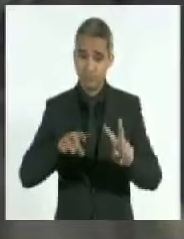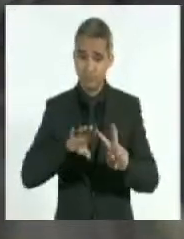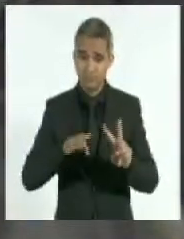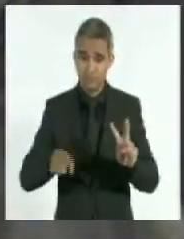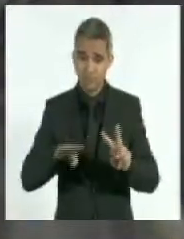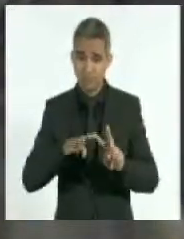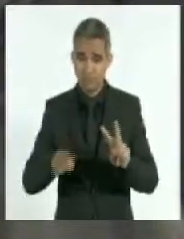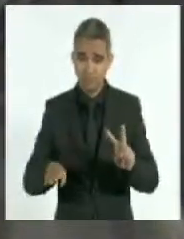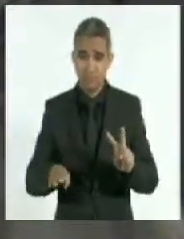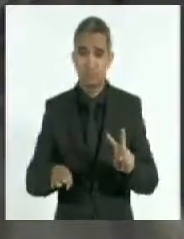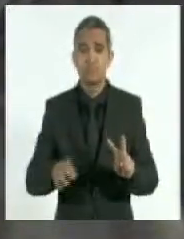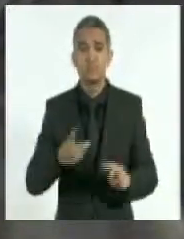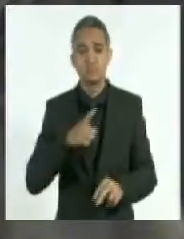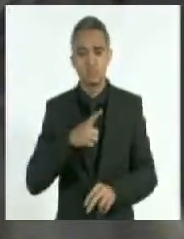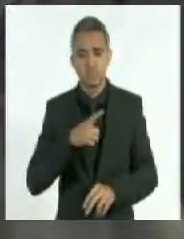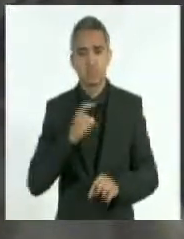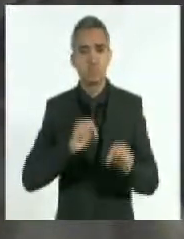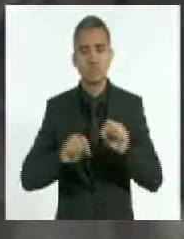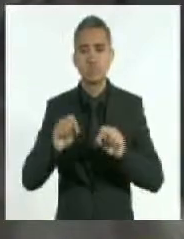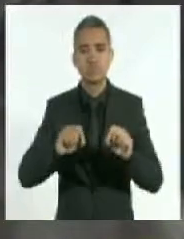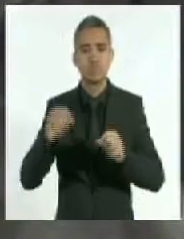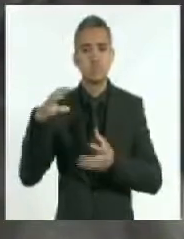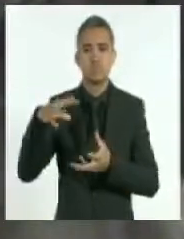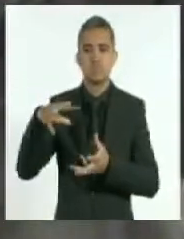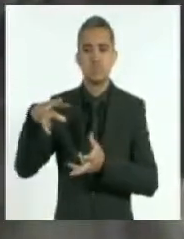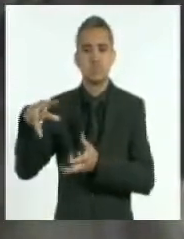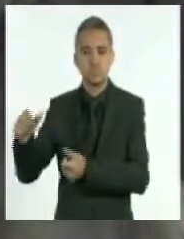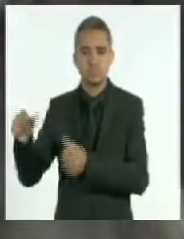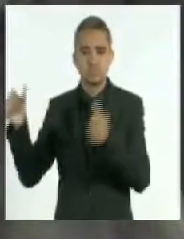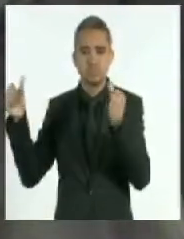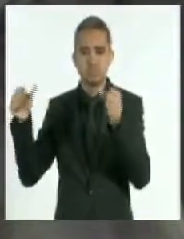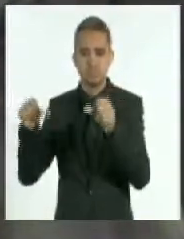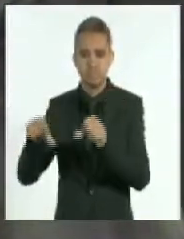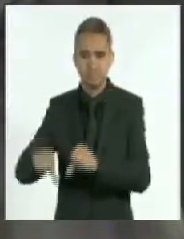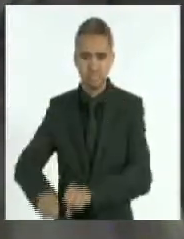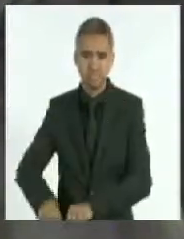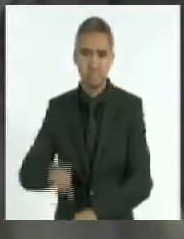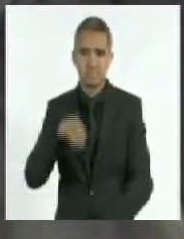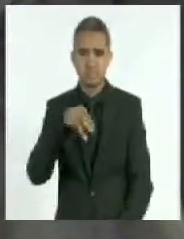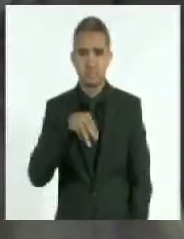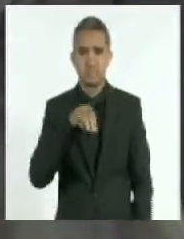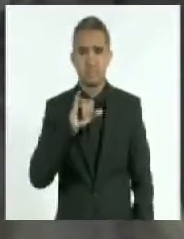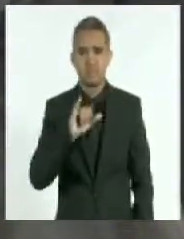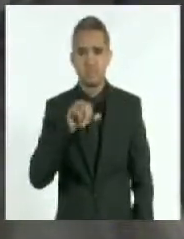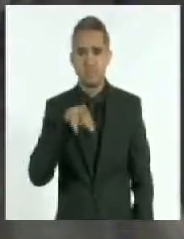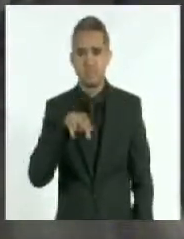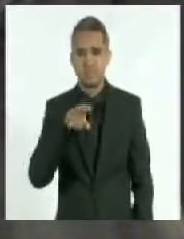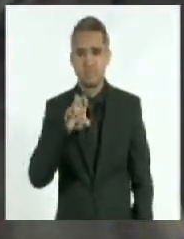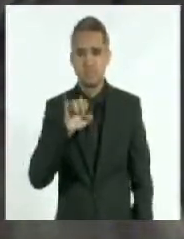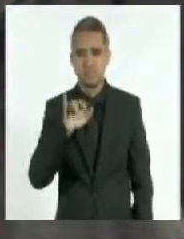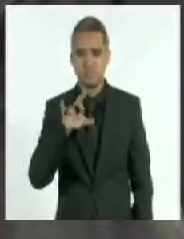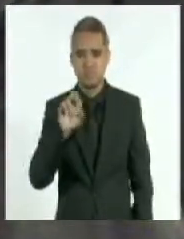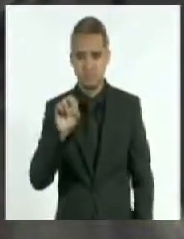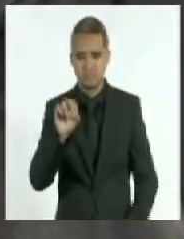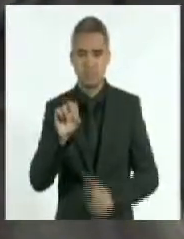o mercado mundial está em crise, o mercado de minério. A Vale hoje emprega no Maranhão aproximadamente 10 mil